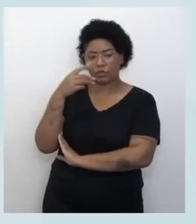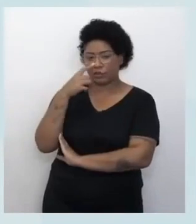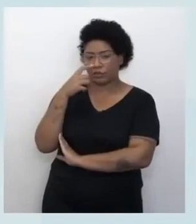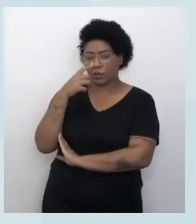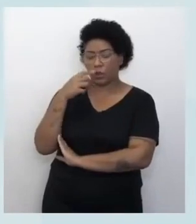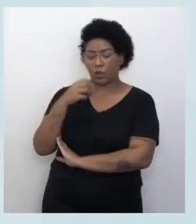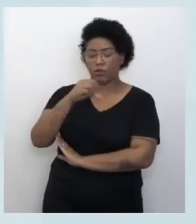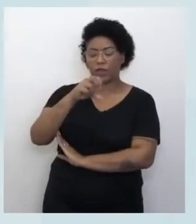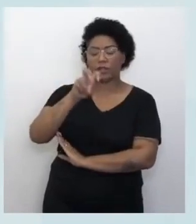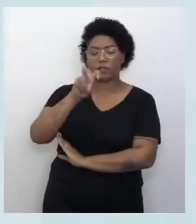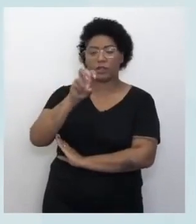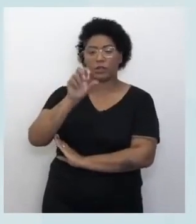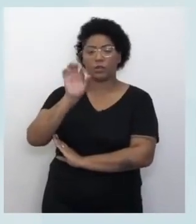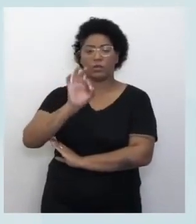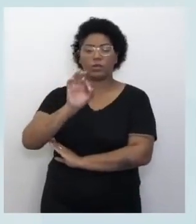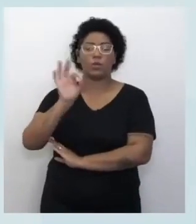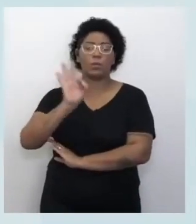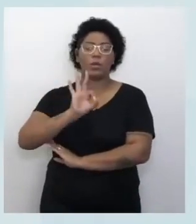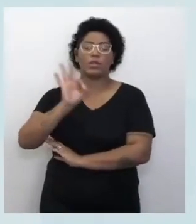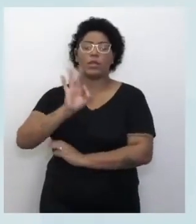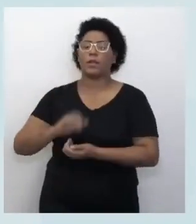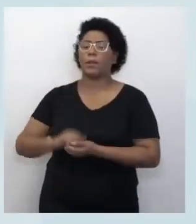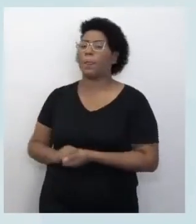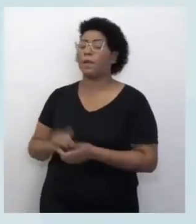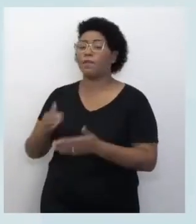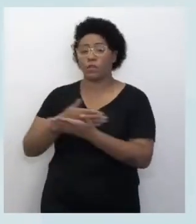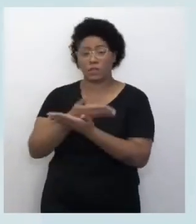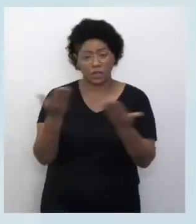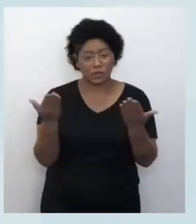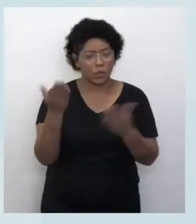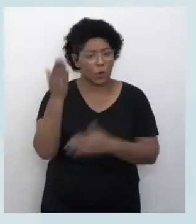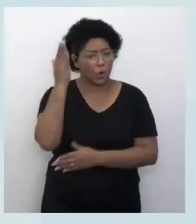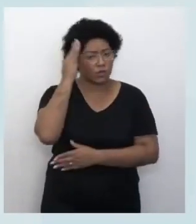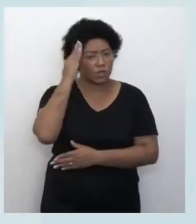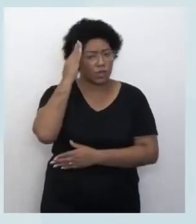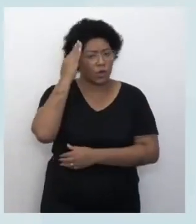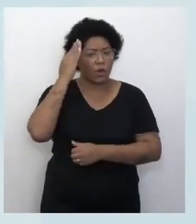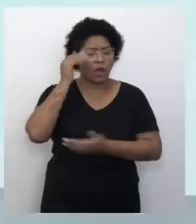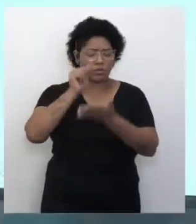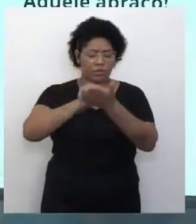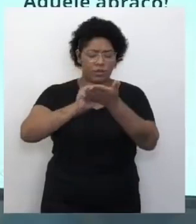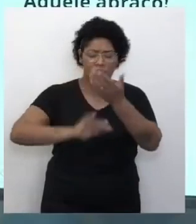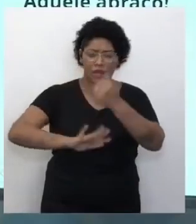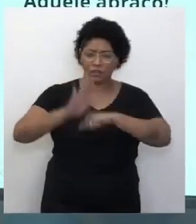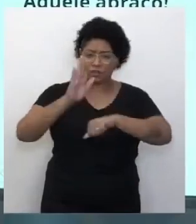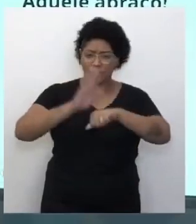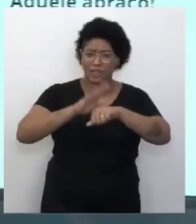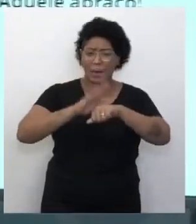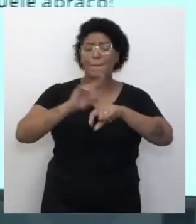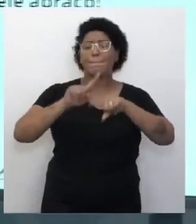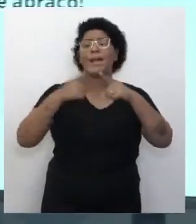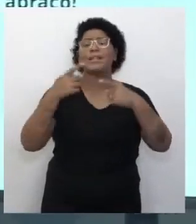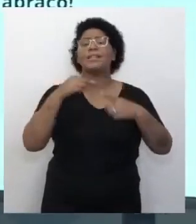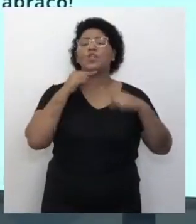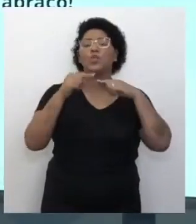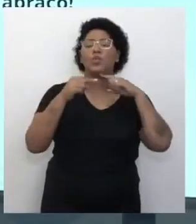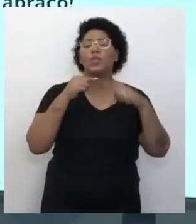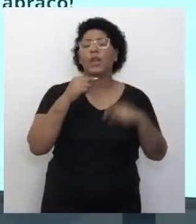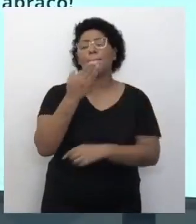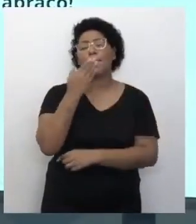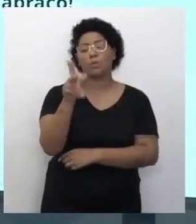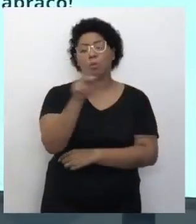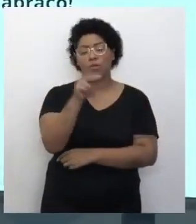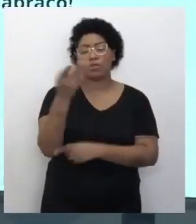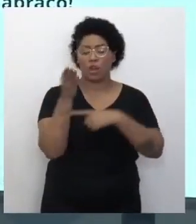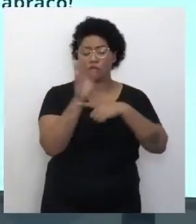gramas, ok? Conseguiram realizar as atividades? Ficou alguma dúvida? Né? Fale aí com seus professores, tiram suas dúvidas.